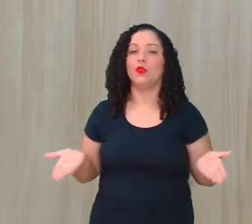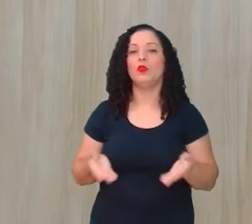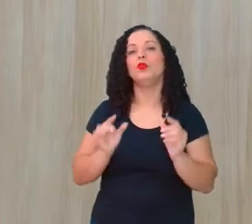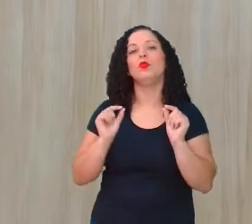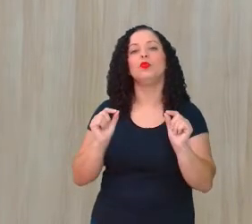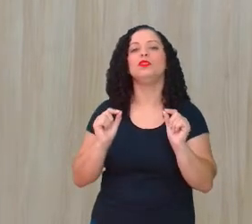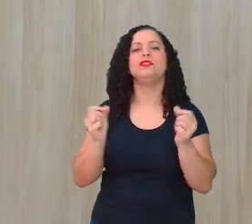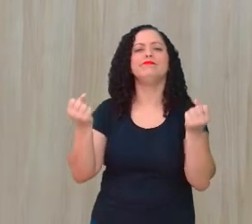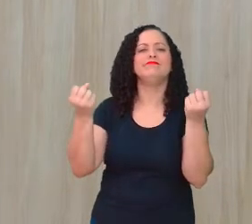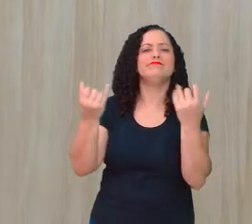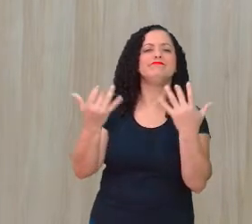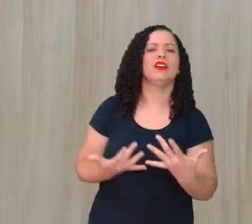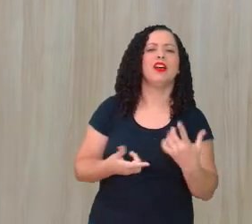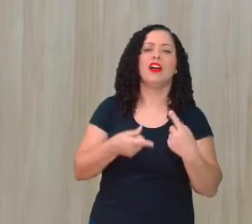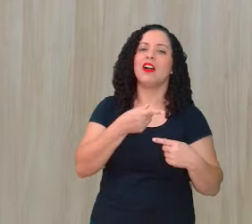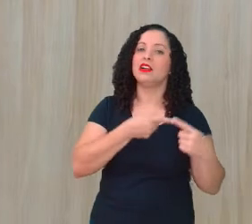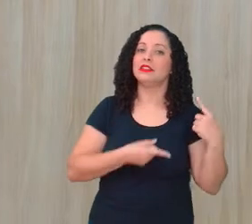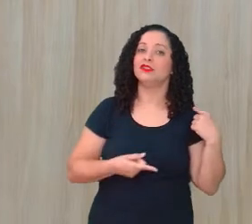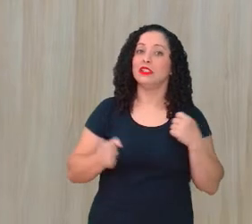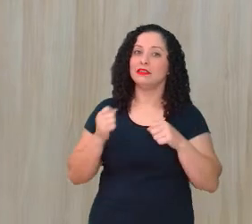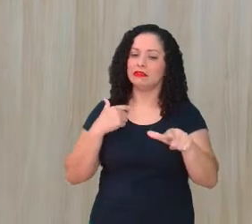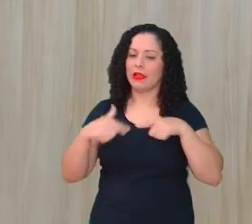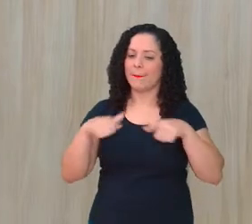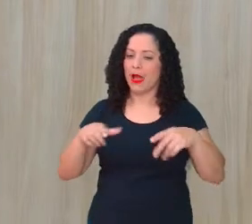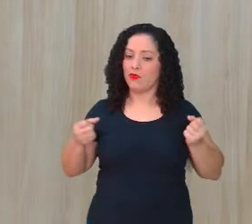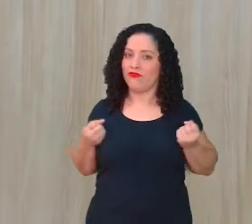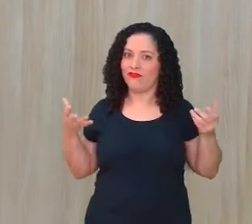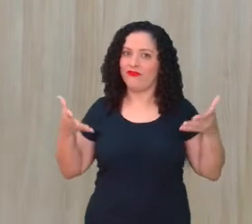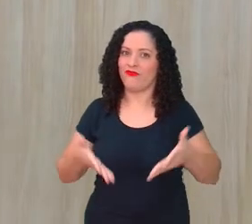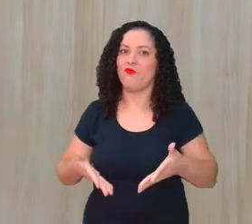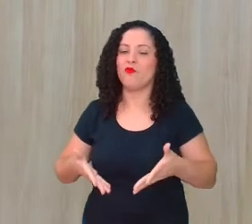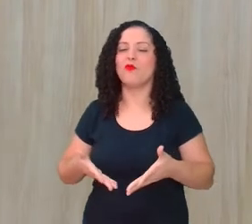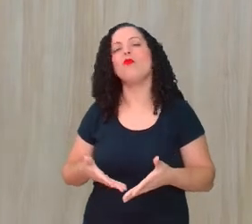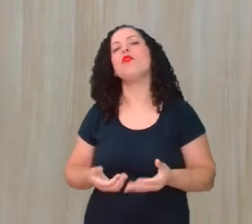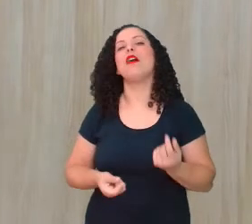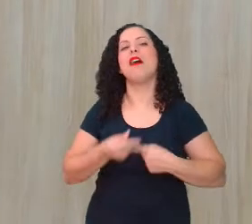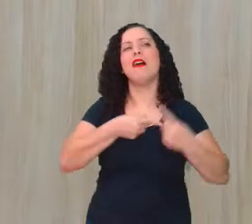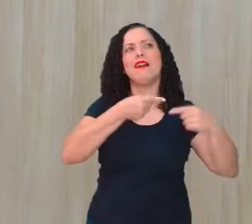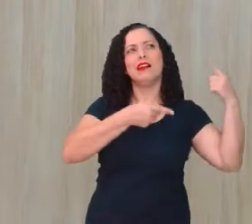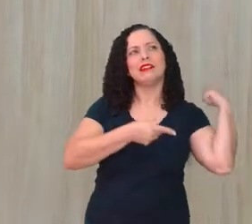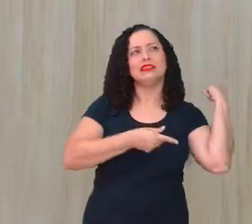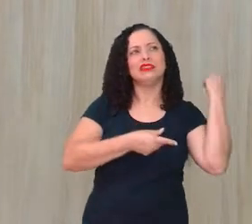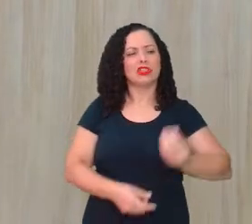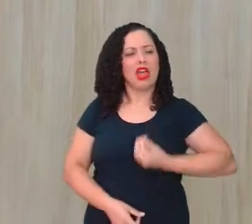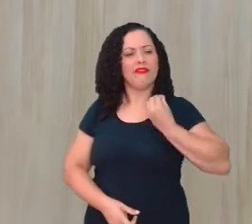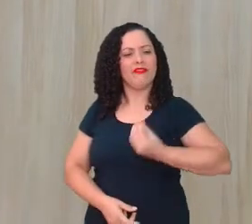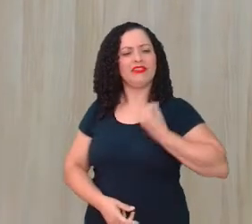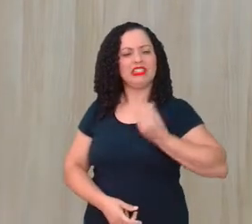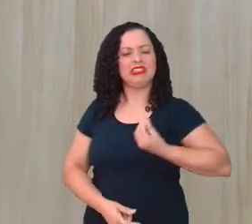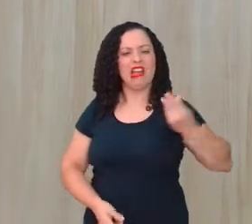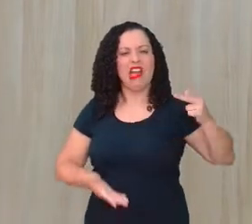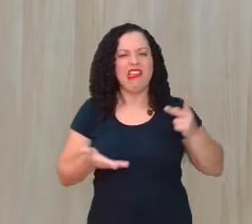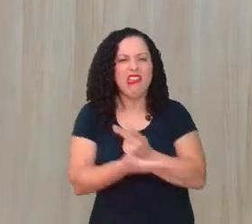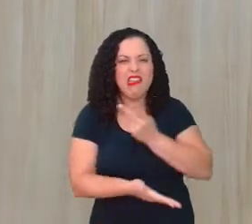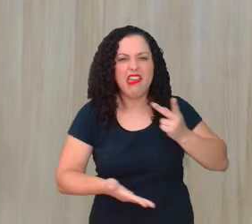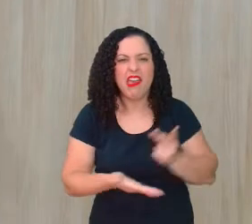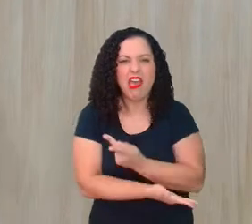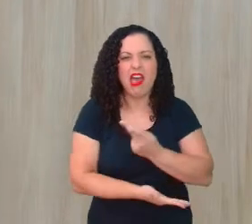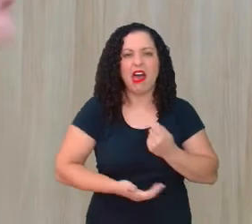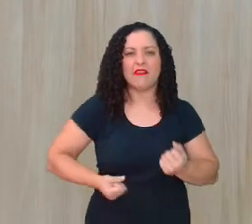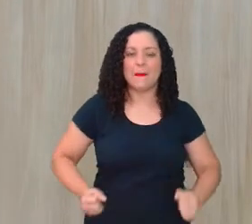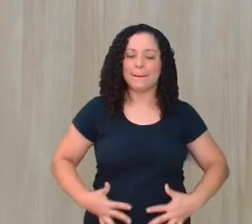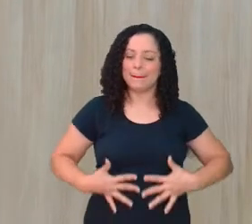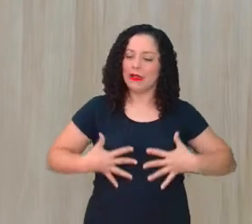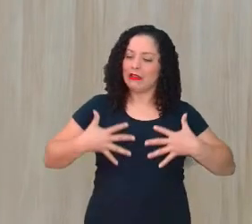né? Investimento no trabalho, por quê? Se antes eu levava uma vida, né, de promiscuidade, né, de